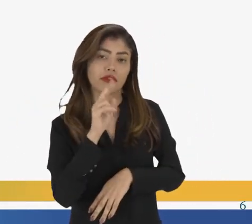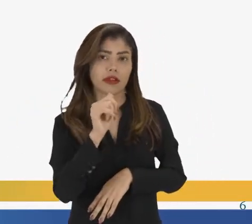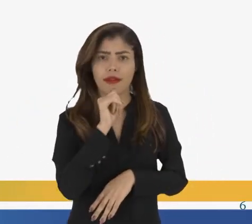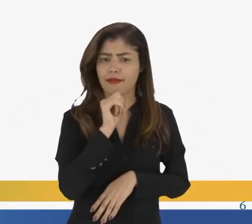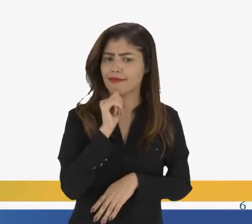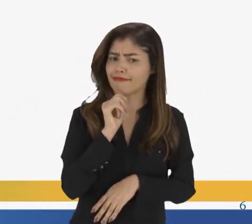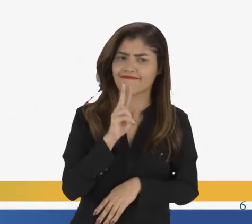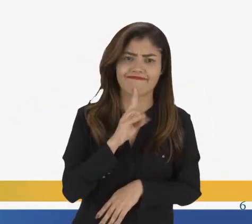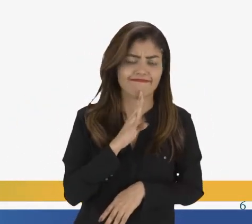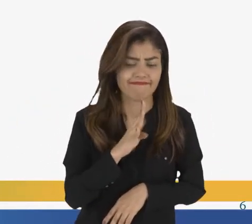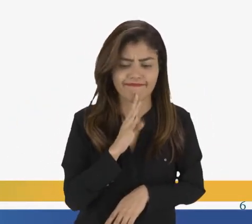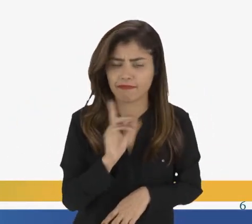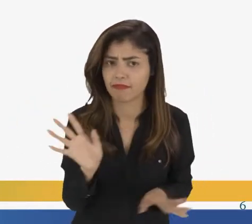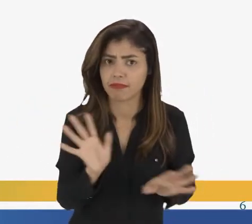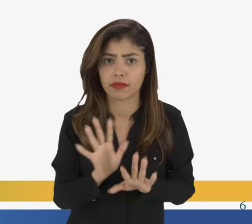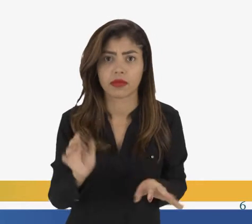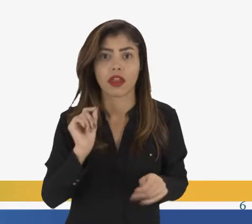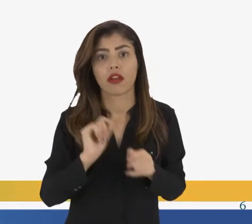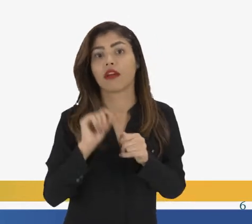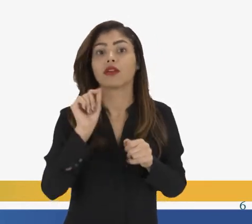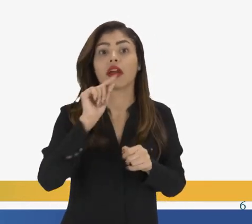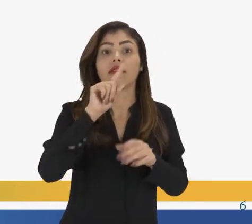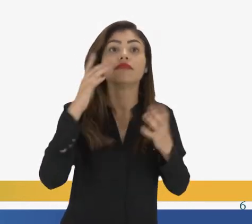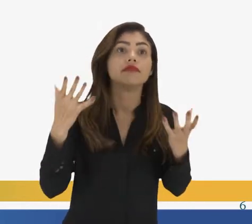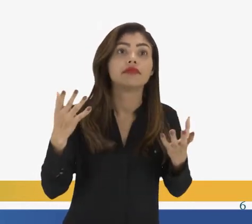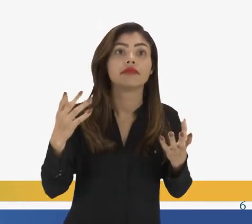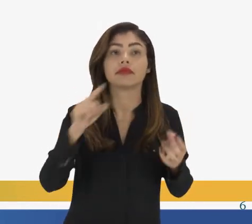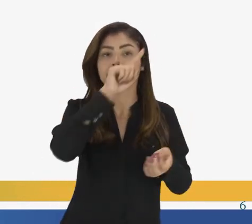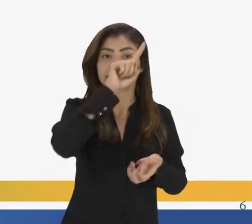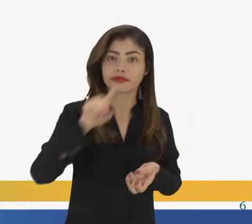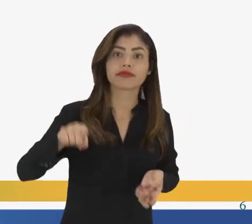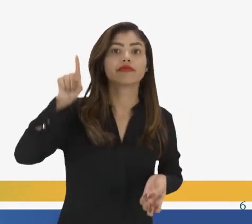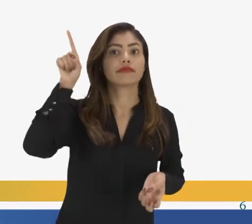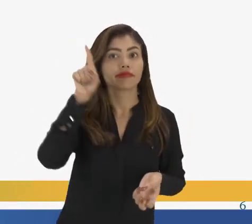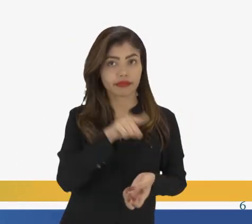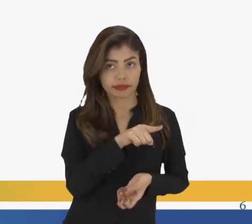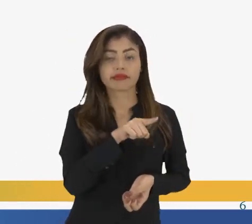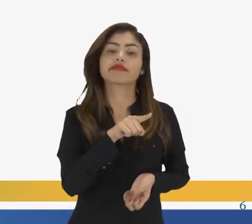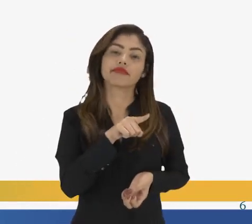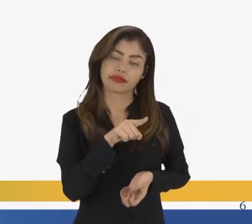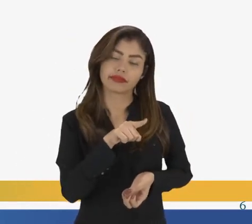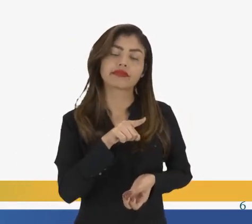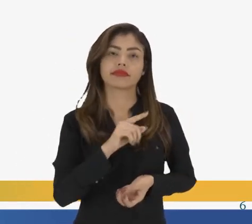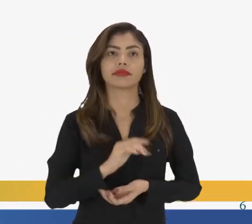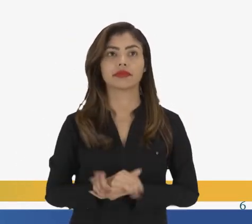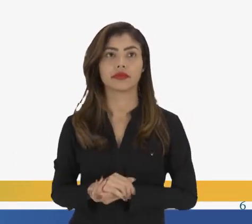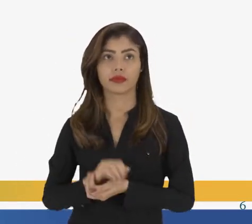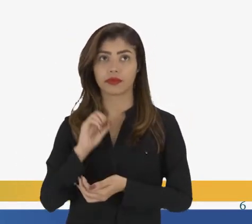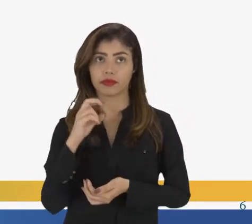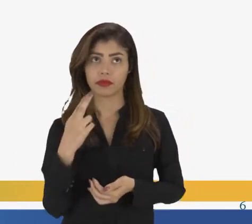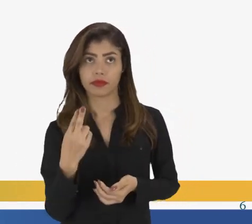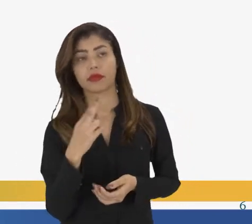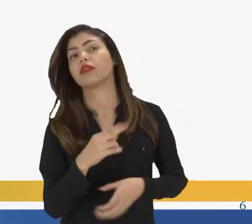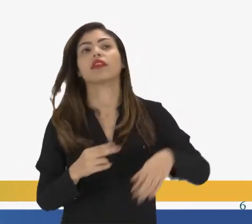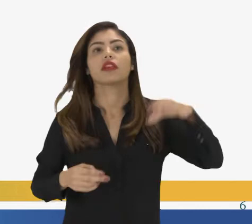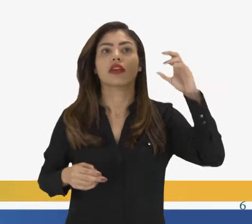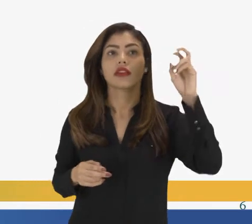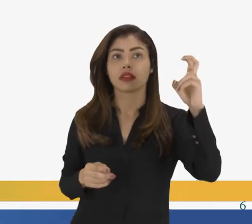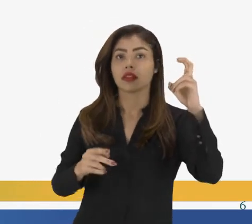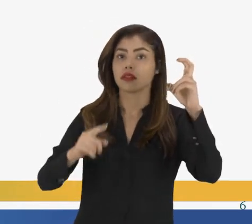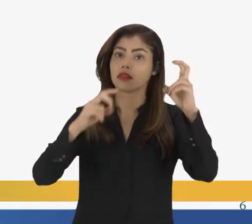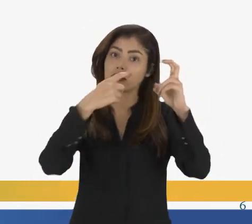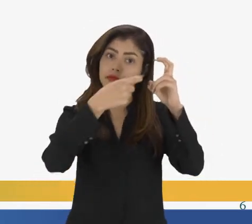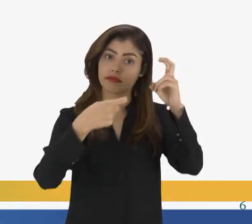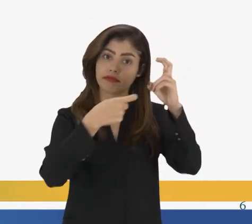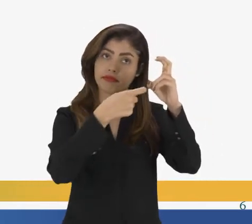gente ainda não conhece. Então, o que a gente faz numa regra de 3? A gente multiplica os membros de forma cruzada. Ou seja, 5